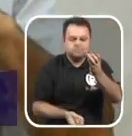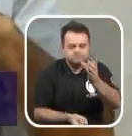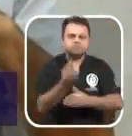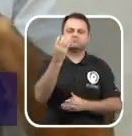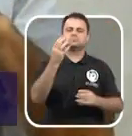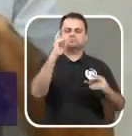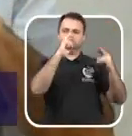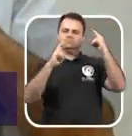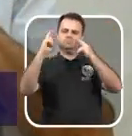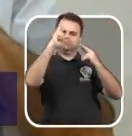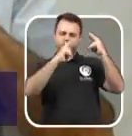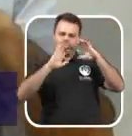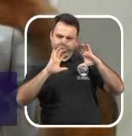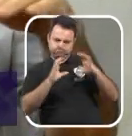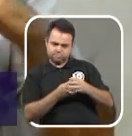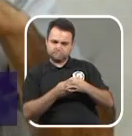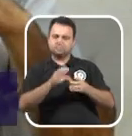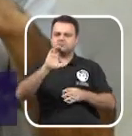bastasse